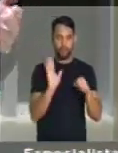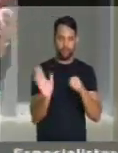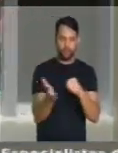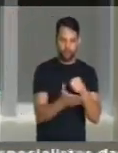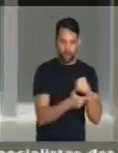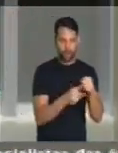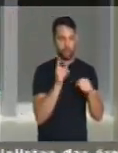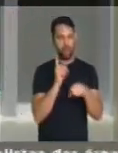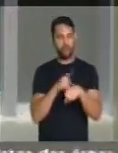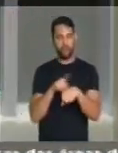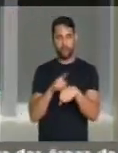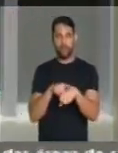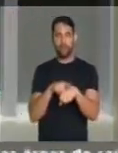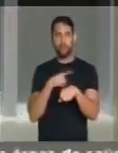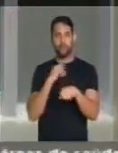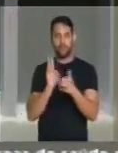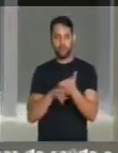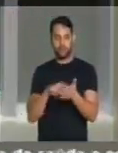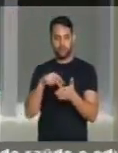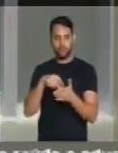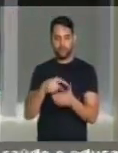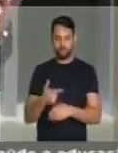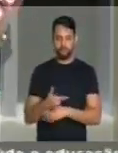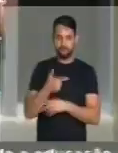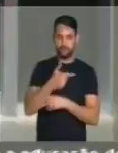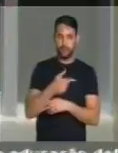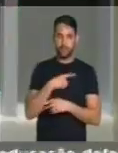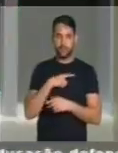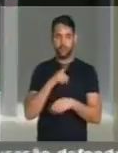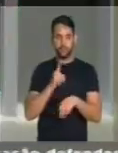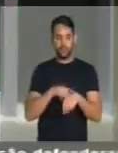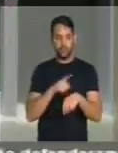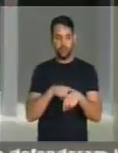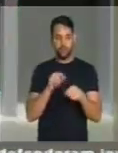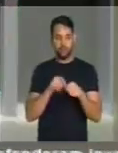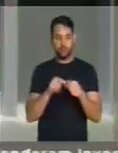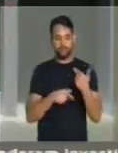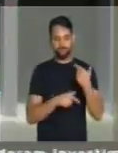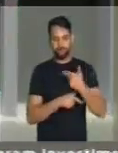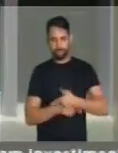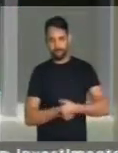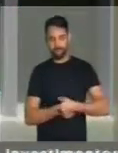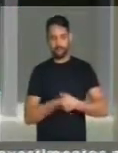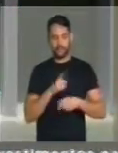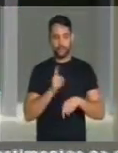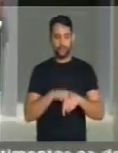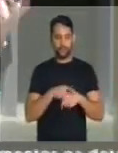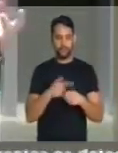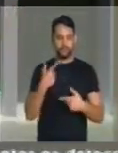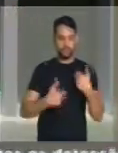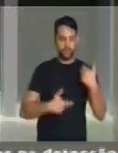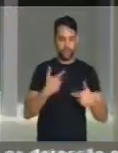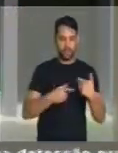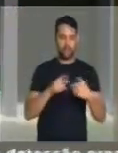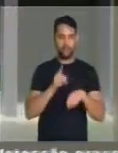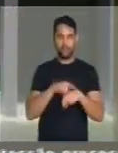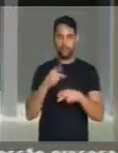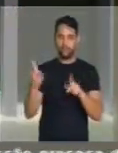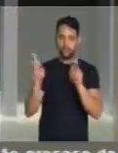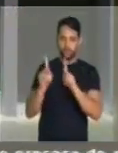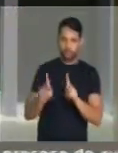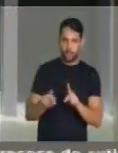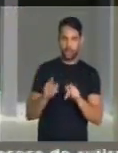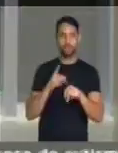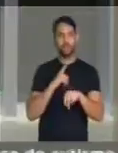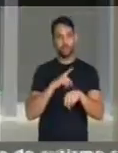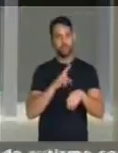colher, existe um tempo para levantar a arma, existe um tempo para abaixar a arma, um tempo de guerra, um tempo de paz, e